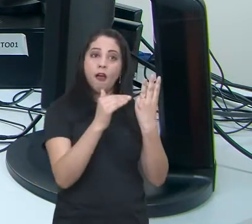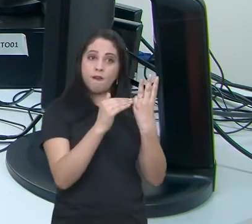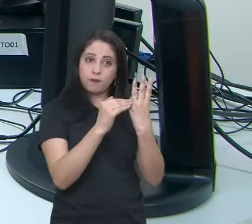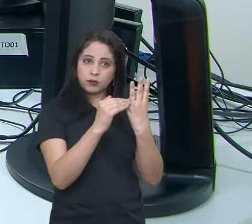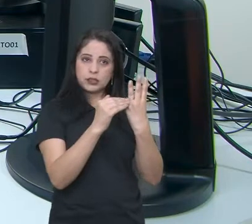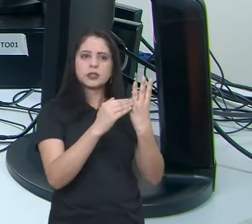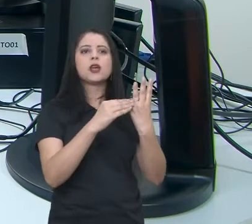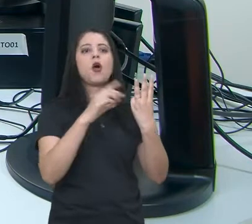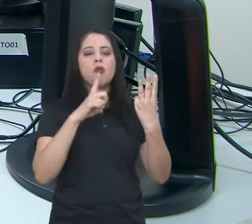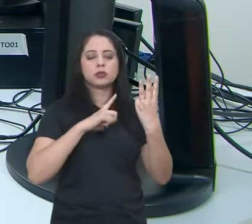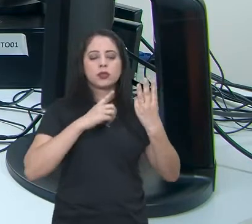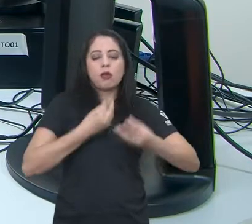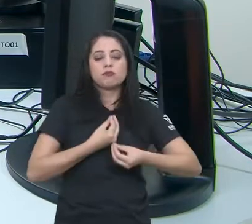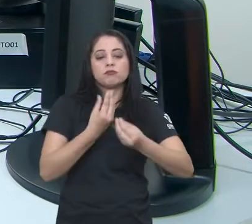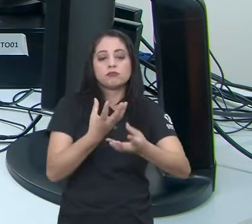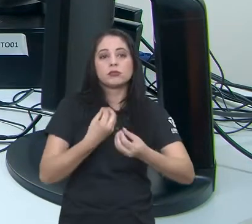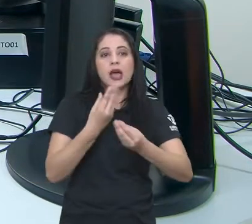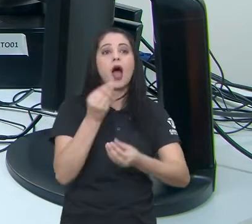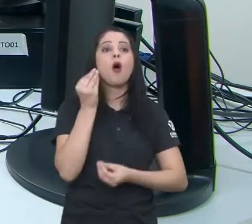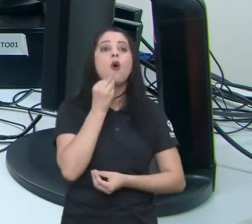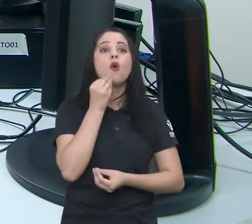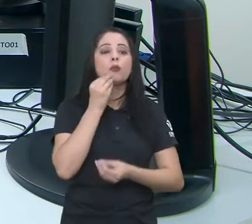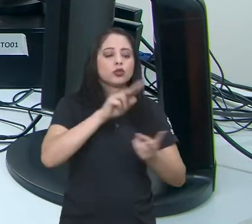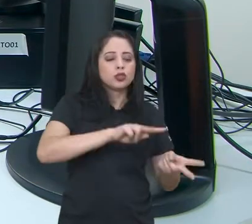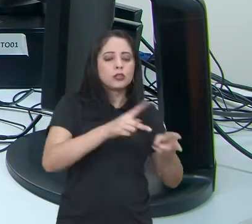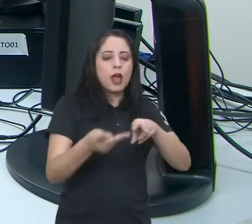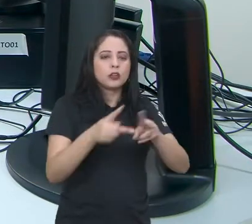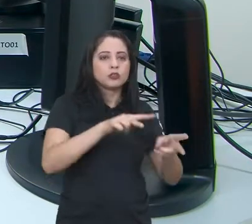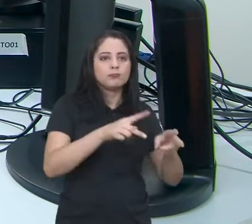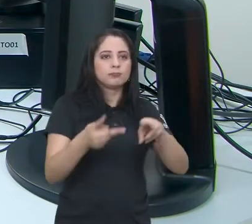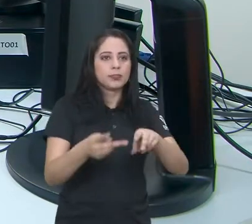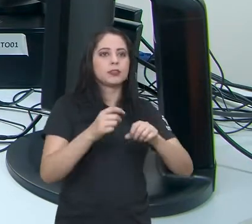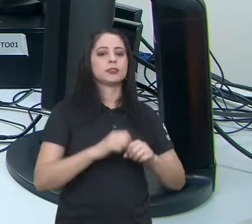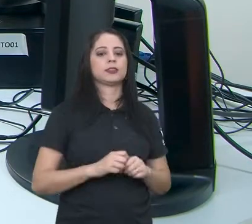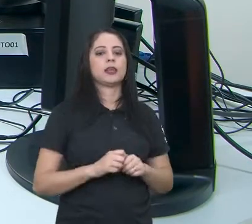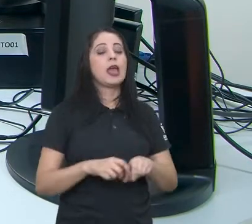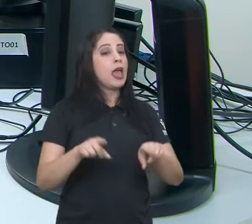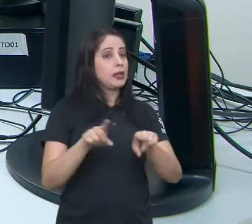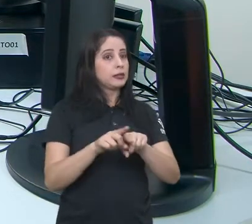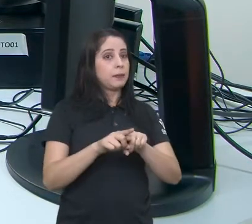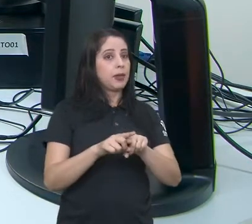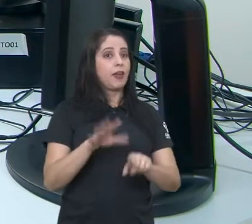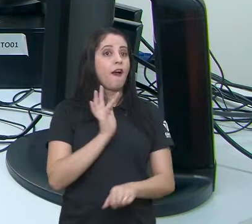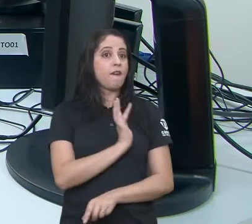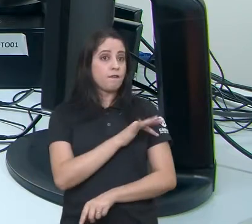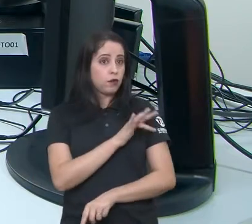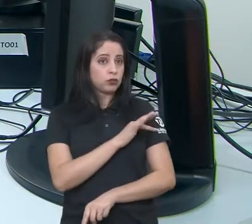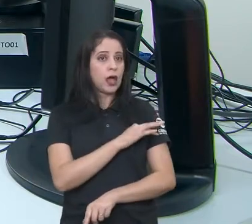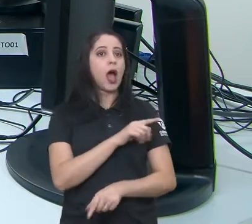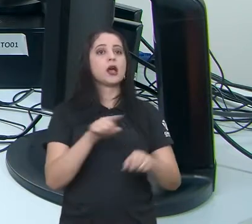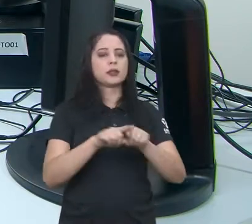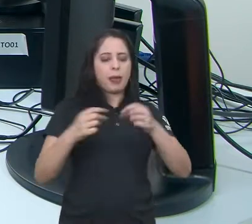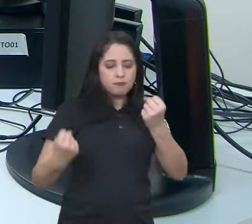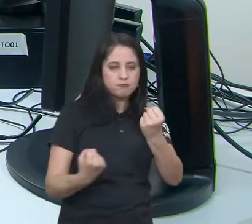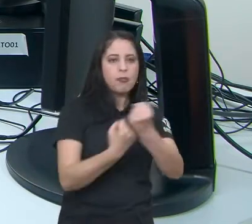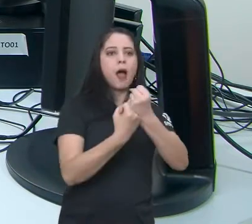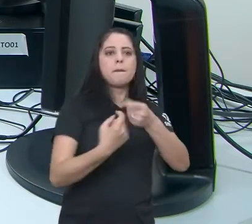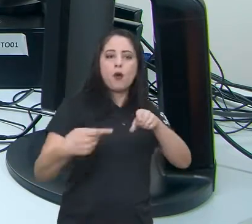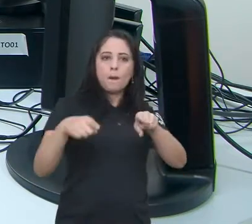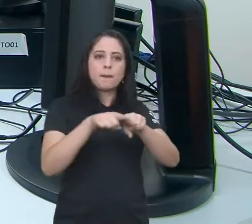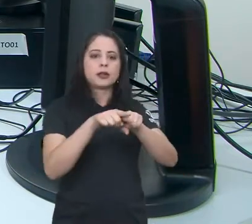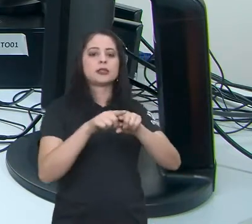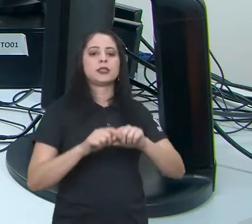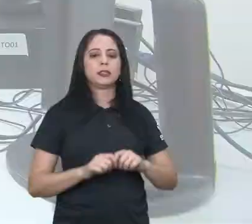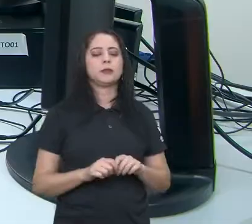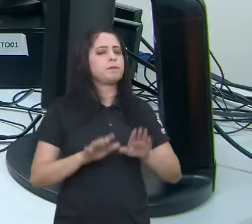também traz atividades extracurriculares, também no contraturno e também com a Fundasc, teve um aumento significativo do